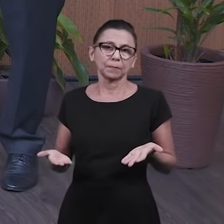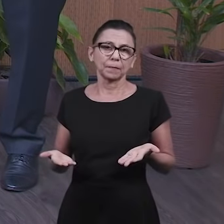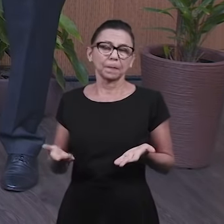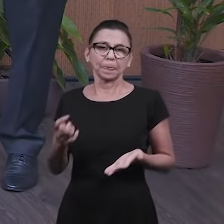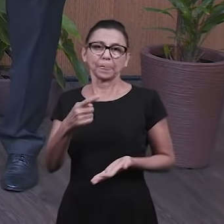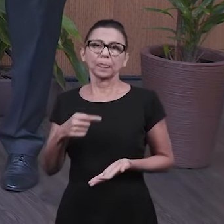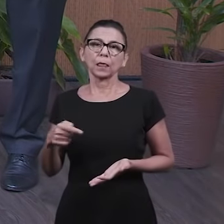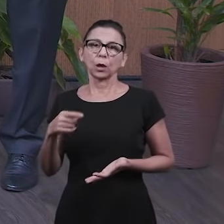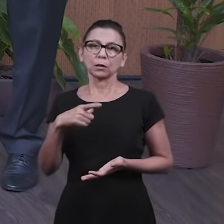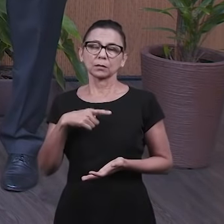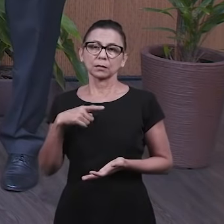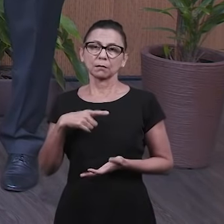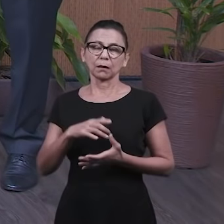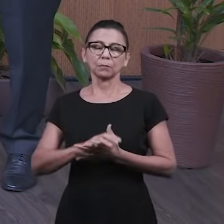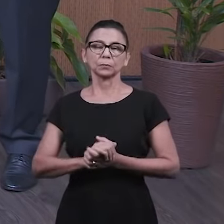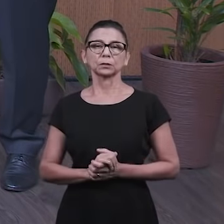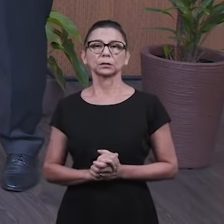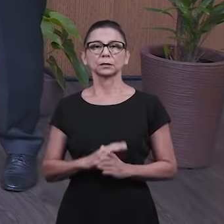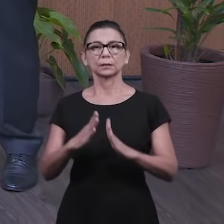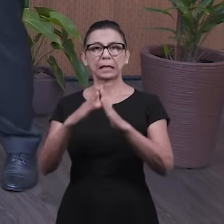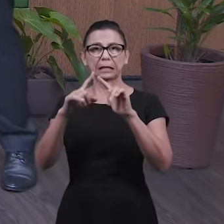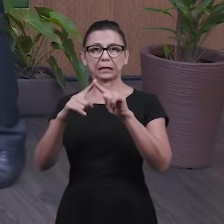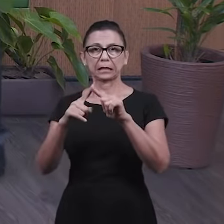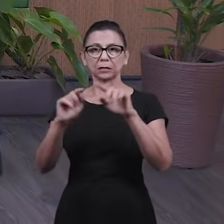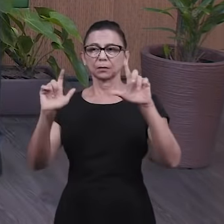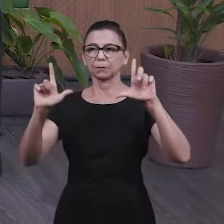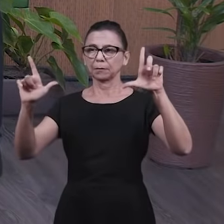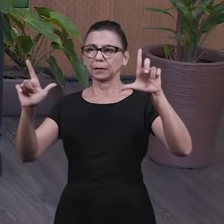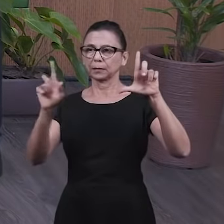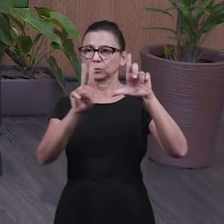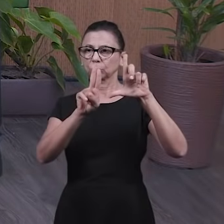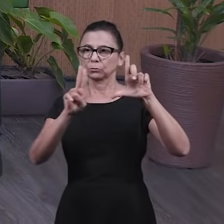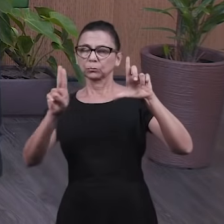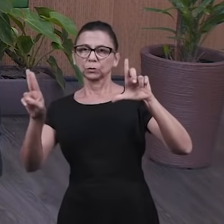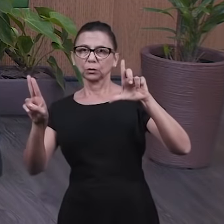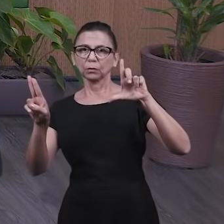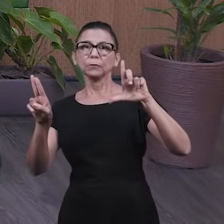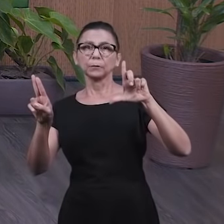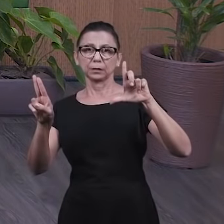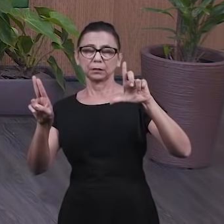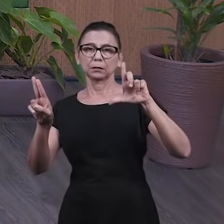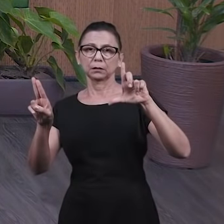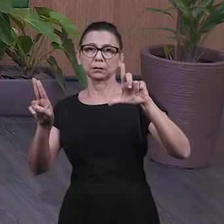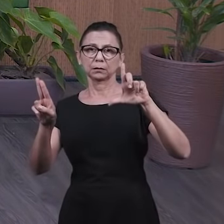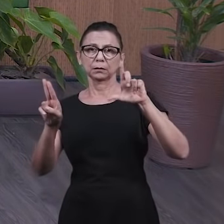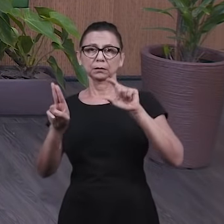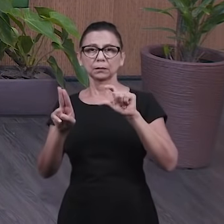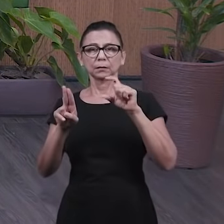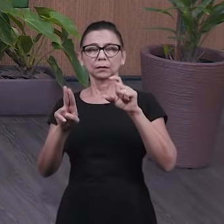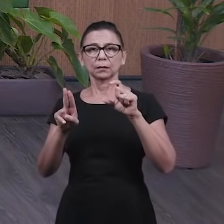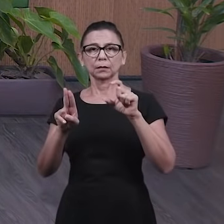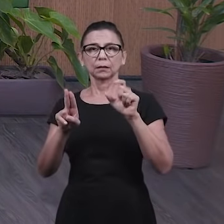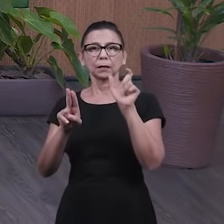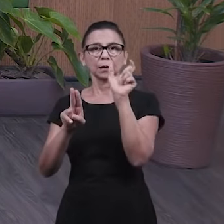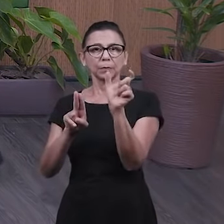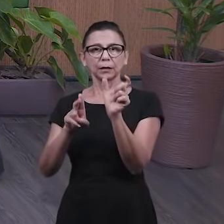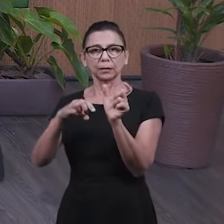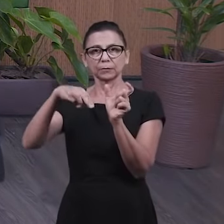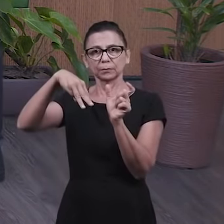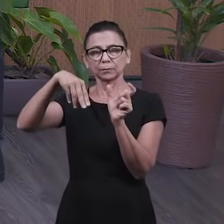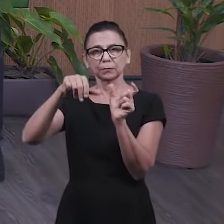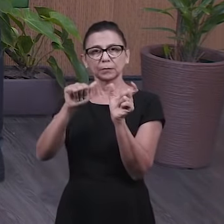nome que é bíblico e que faz parte deste compromisso. A palavra Maranata está aqui na